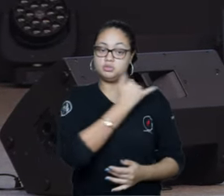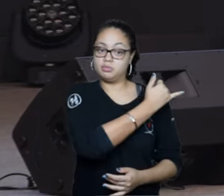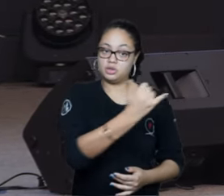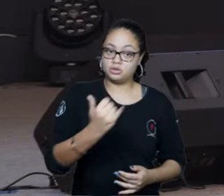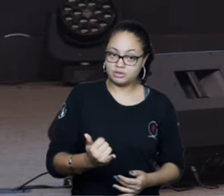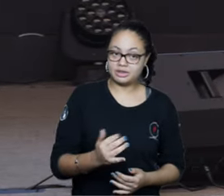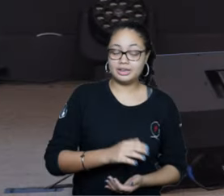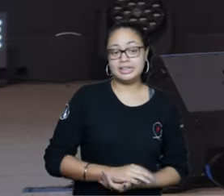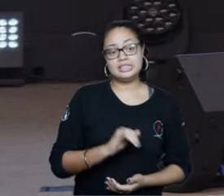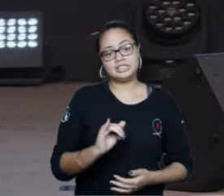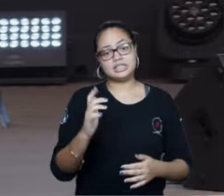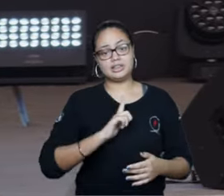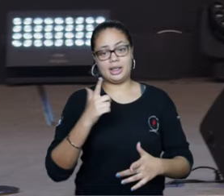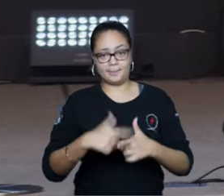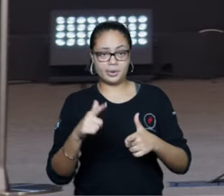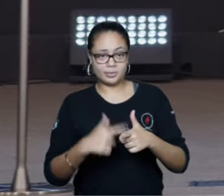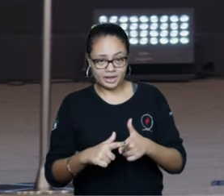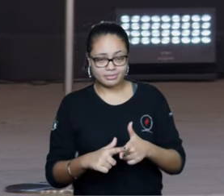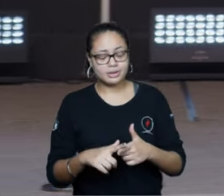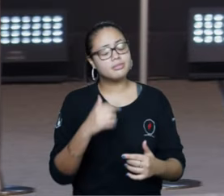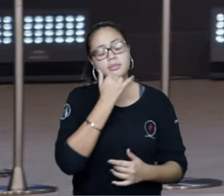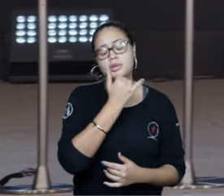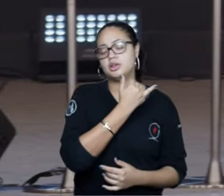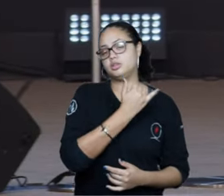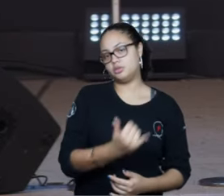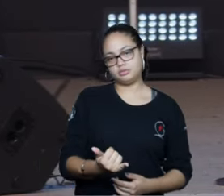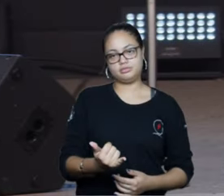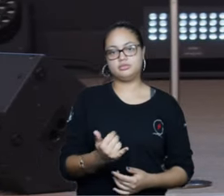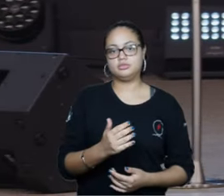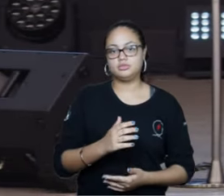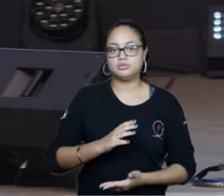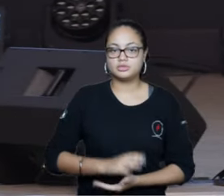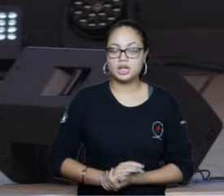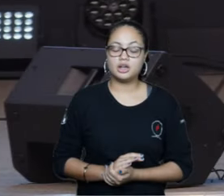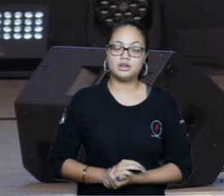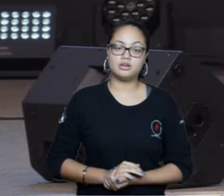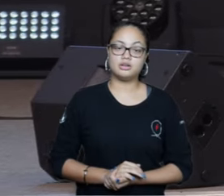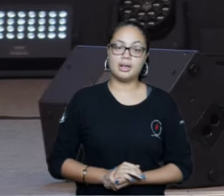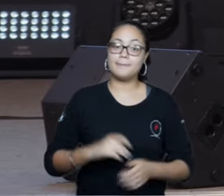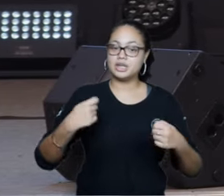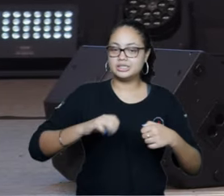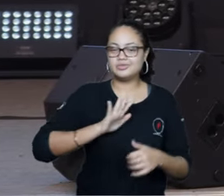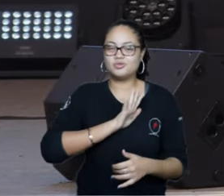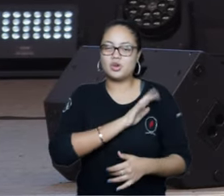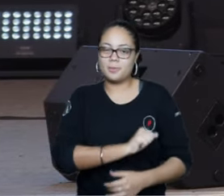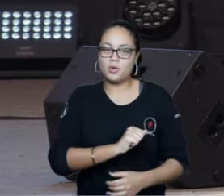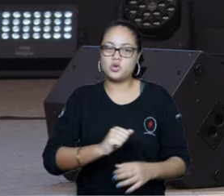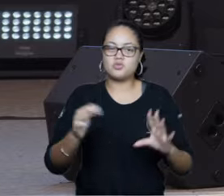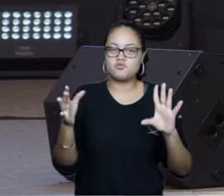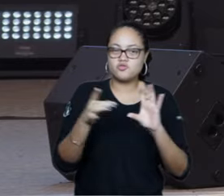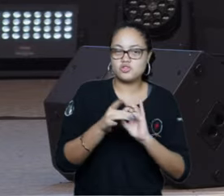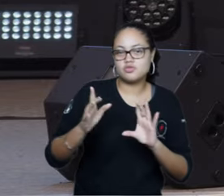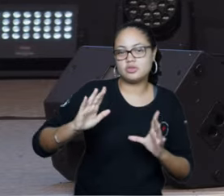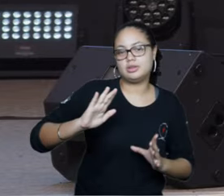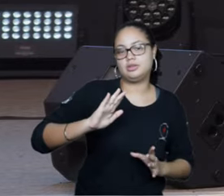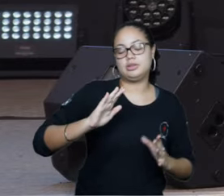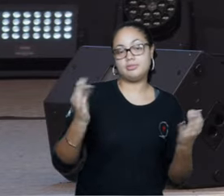contra o outro perdoe e sobretudo revesti-vos do amor que é o vínculo da perfeição